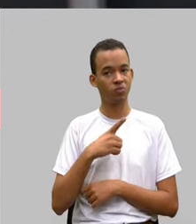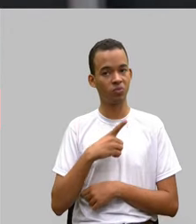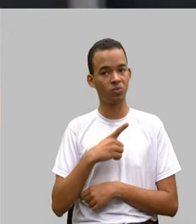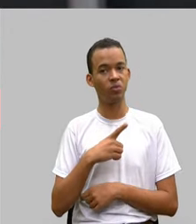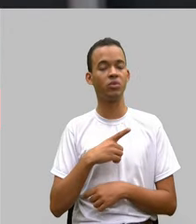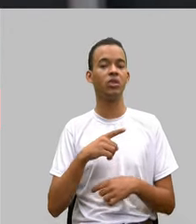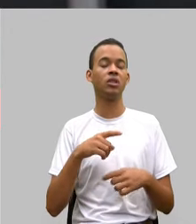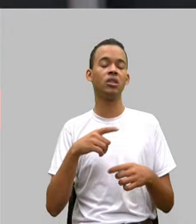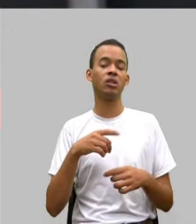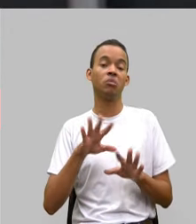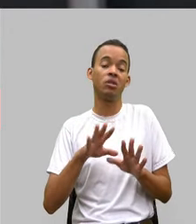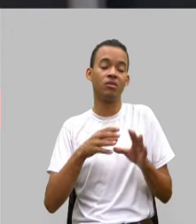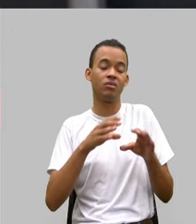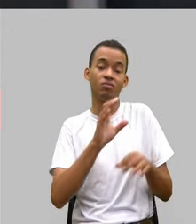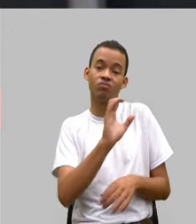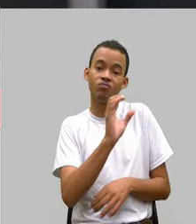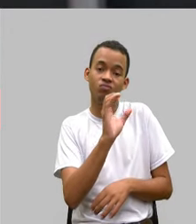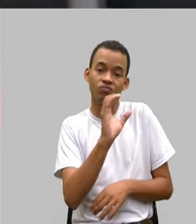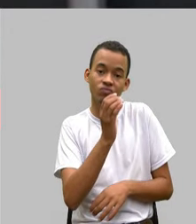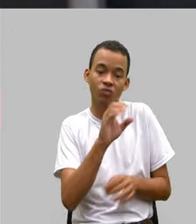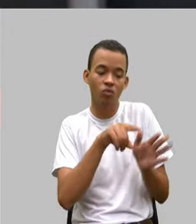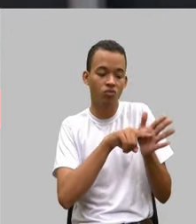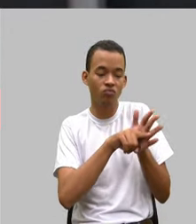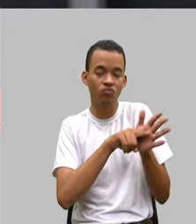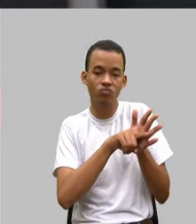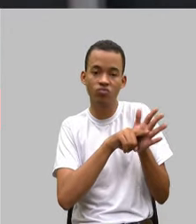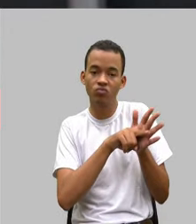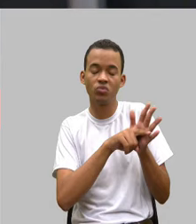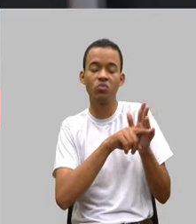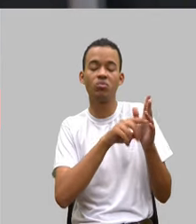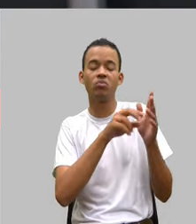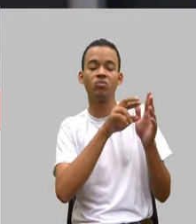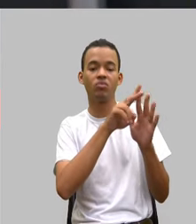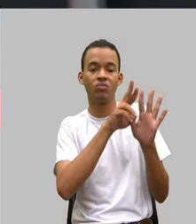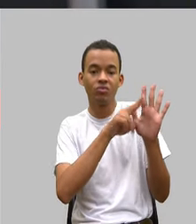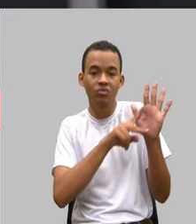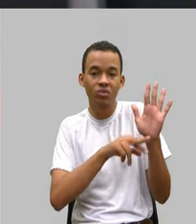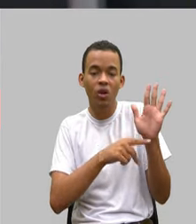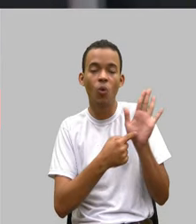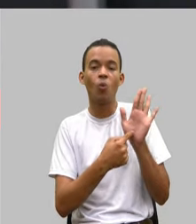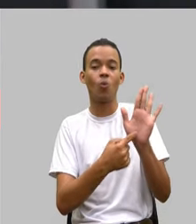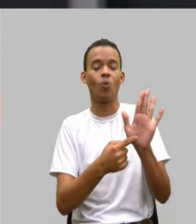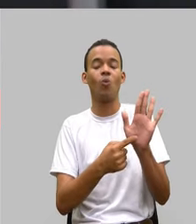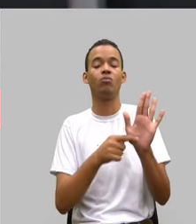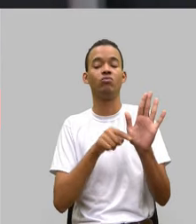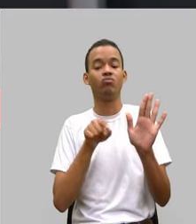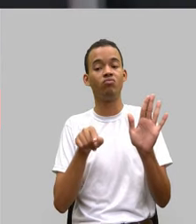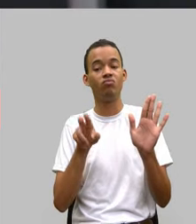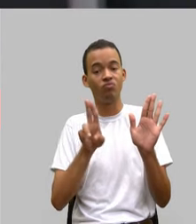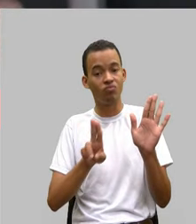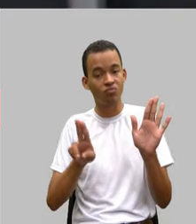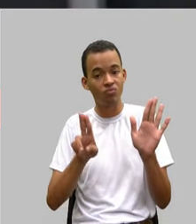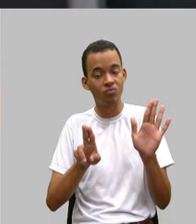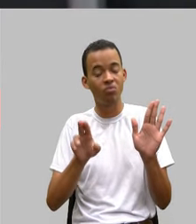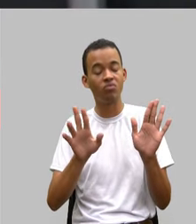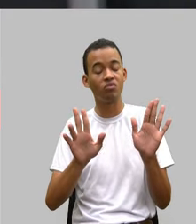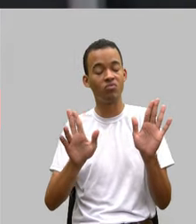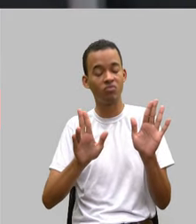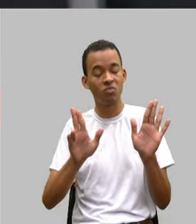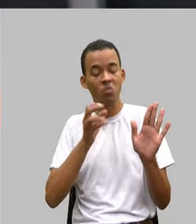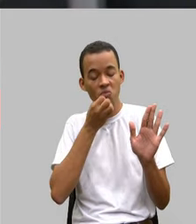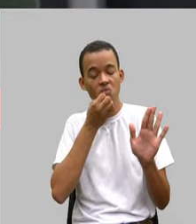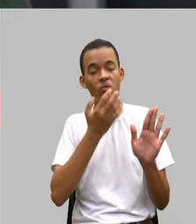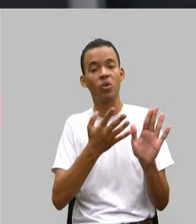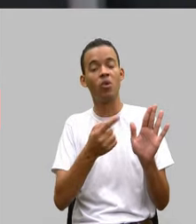científicos relativos à eficácia da planta então o que que a gente tá propondo aqui eh isso